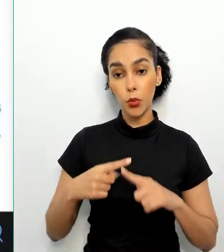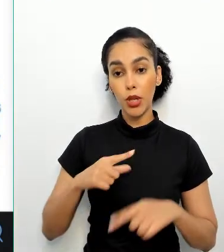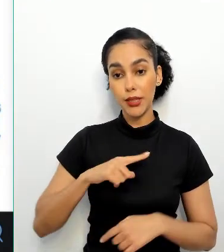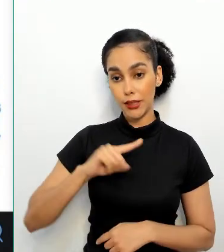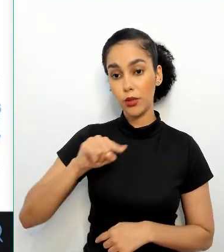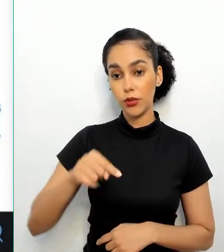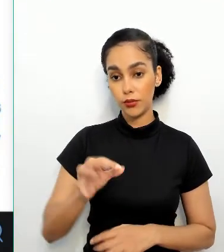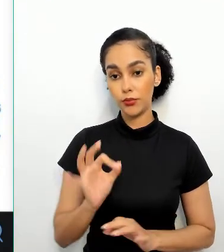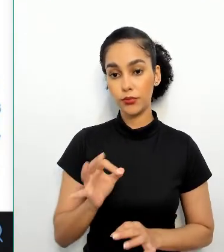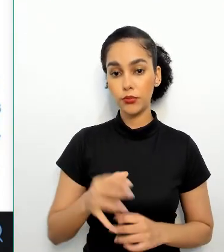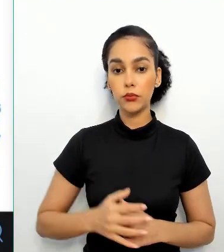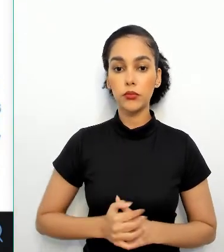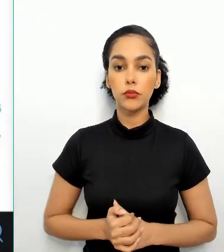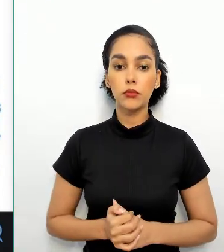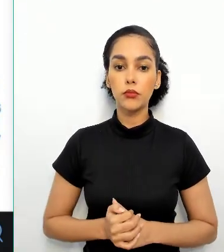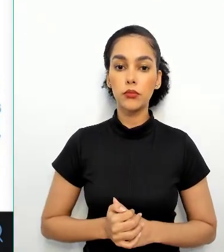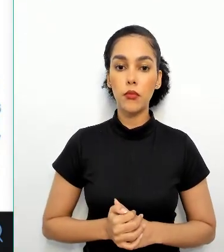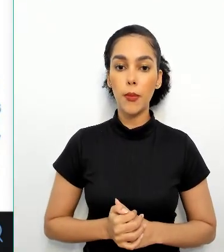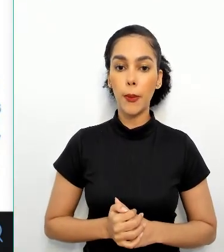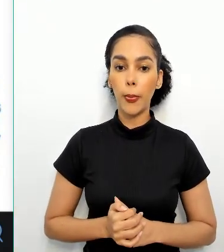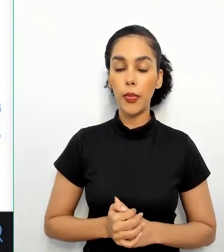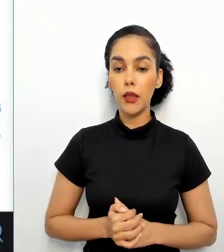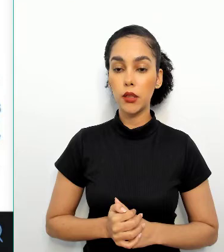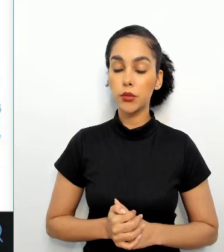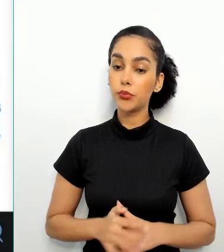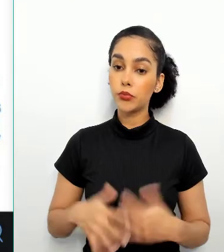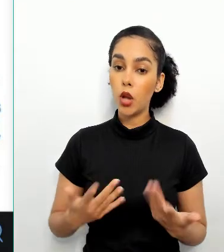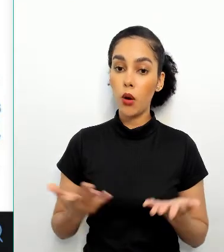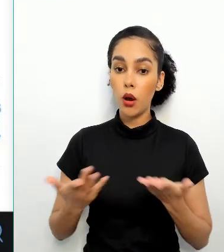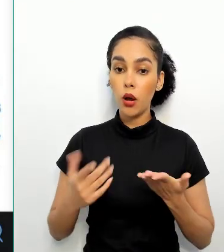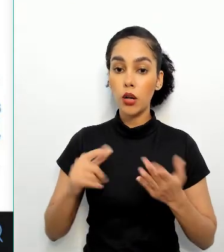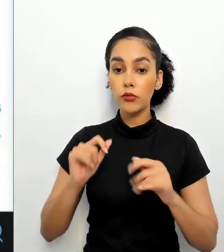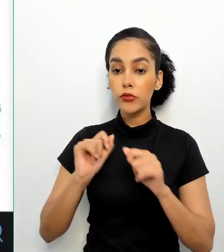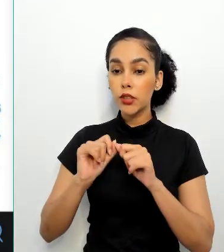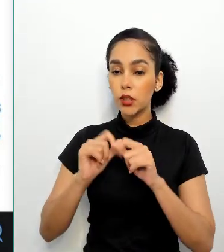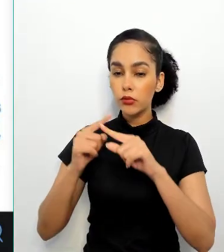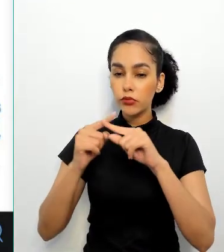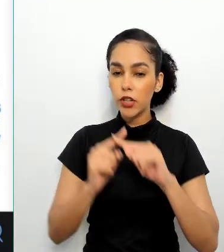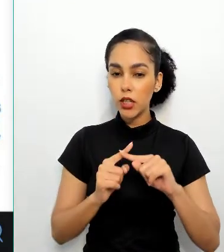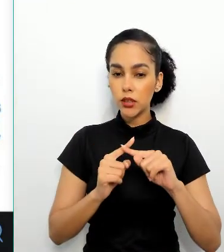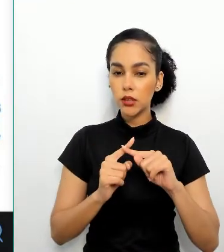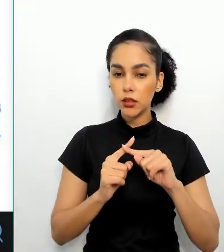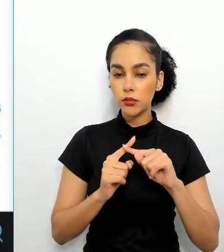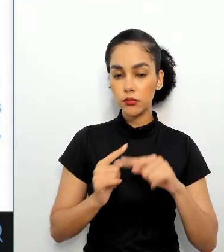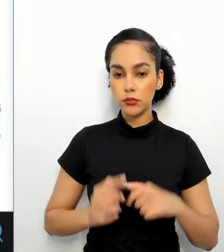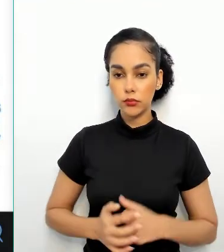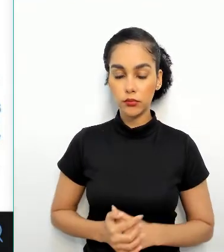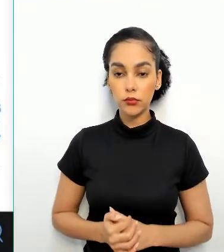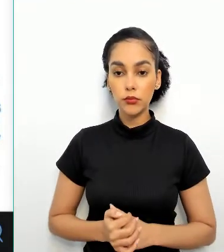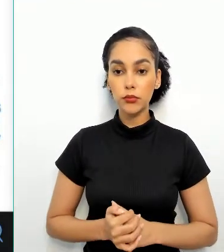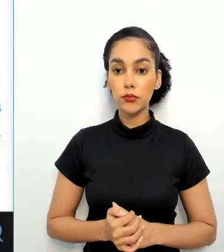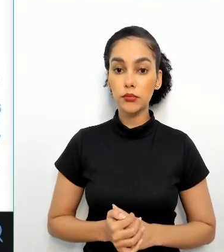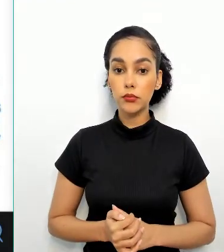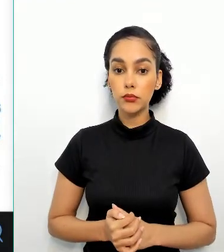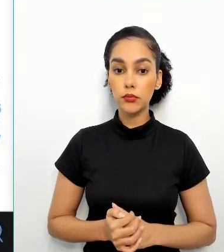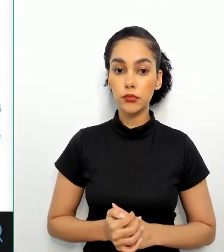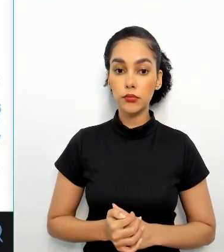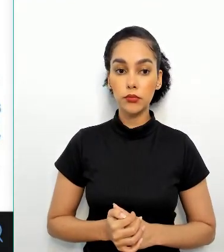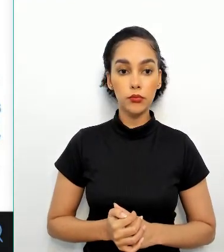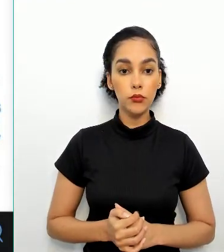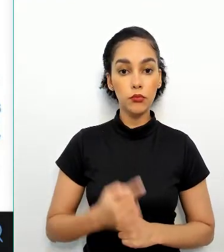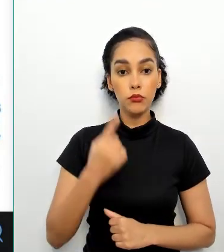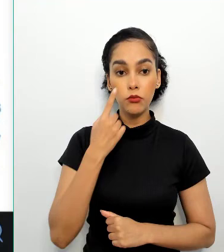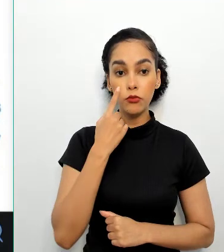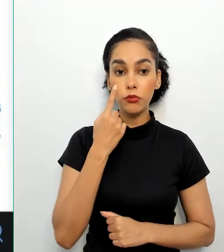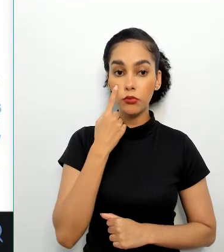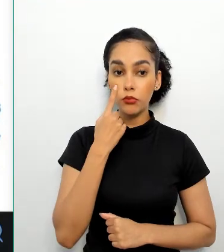Porque aqui temos uma casa decimal, tá bom? Então, 7 vezes 5, 35. Fica 5 sobre 3. 7 vezes 1, 7. Com 3, 10. Então, já